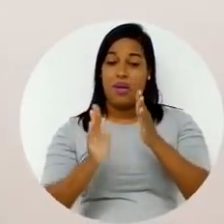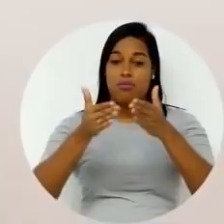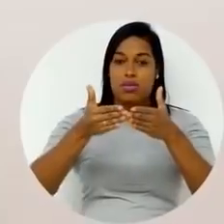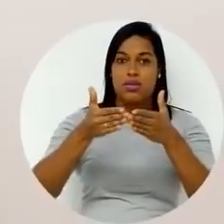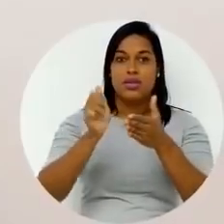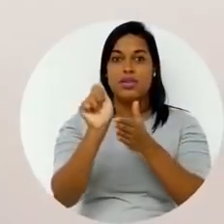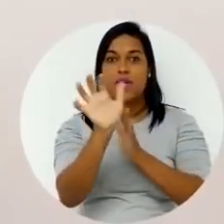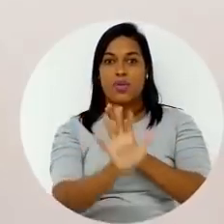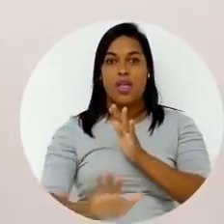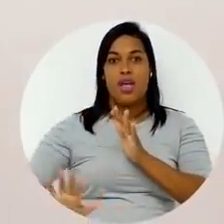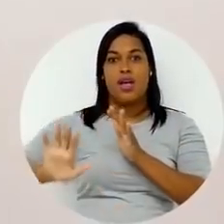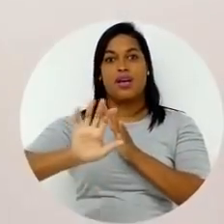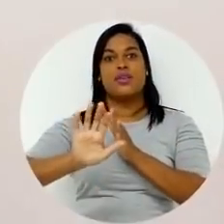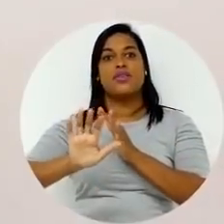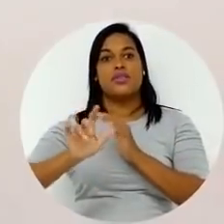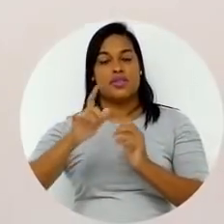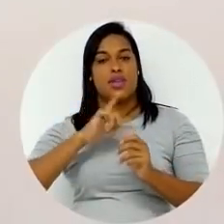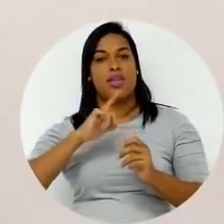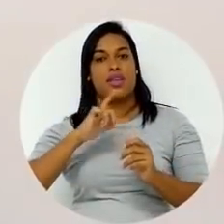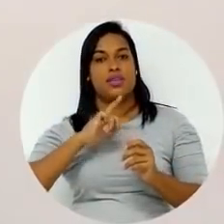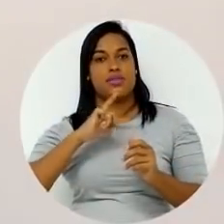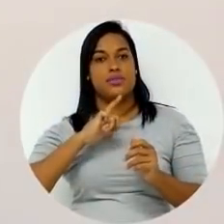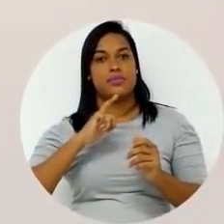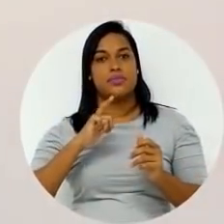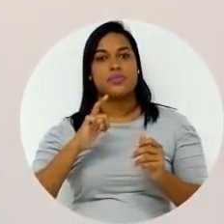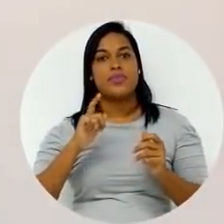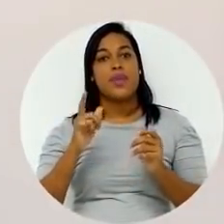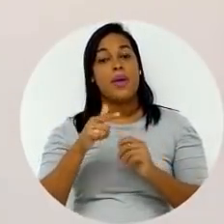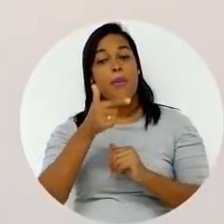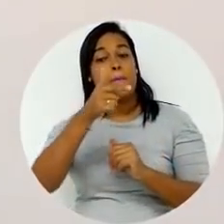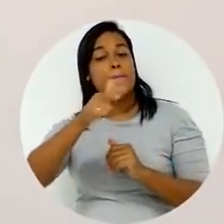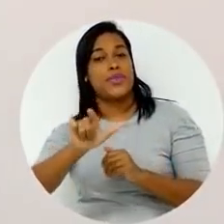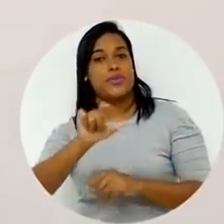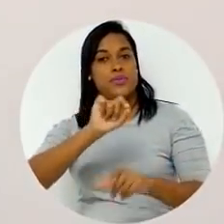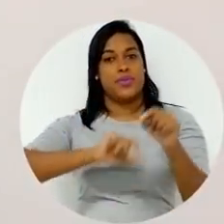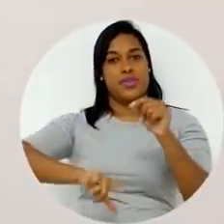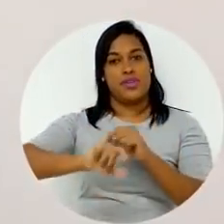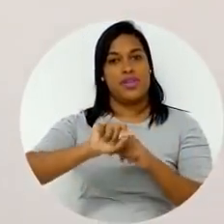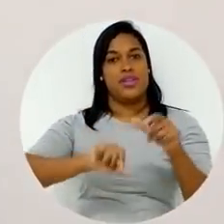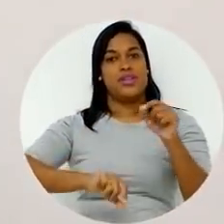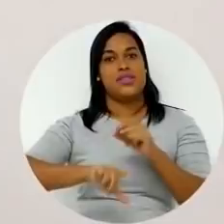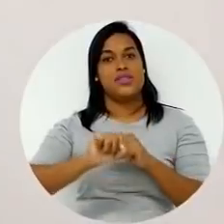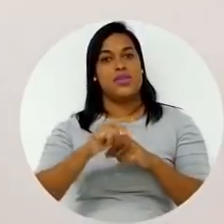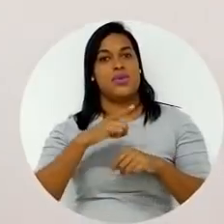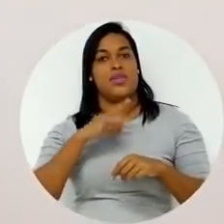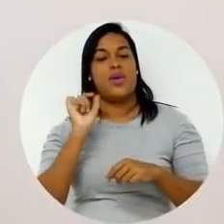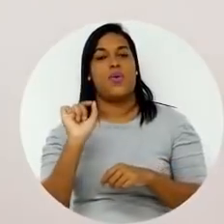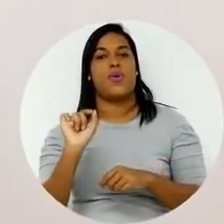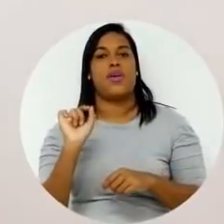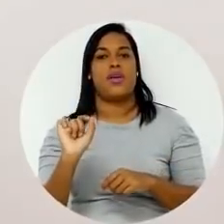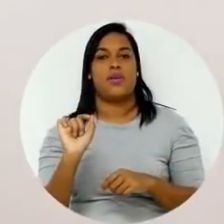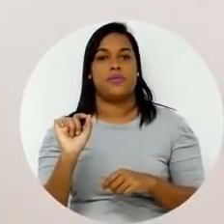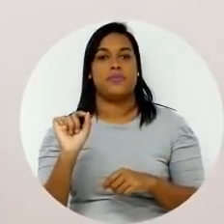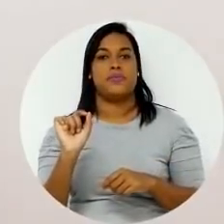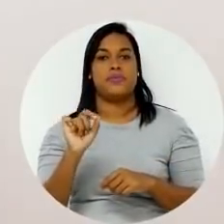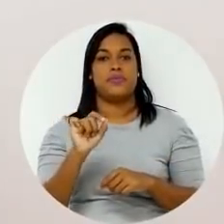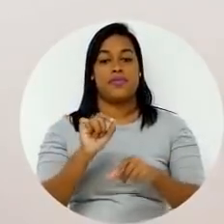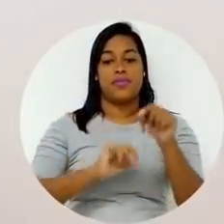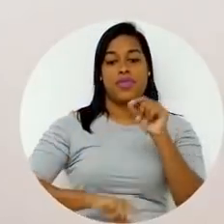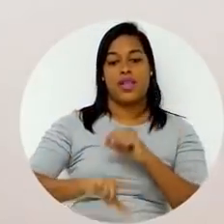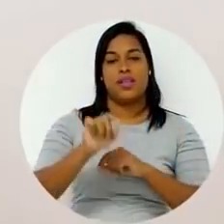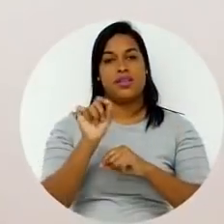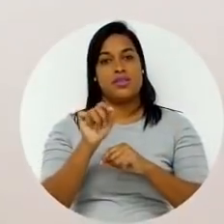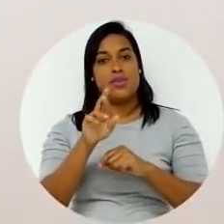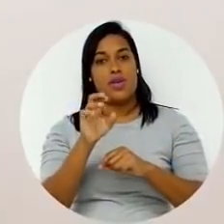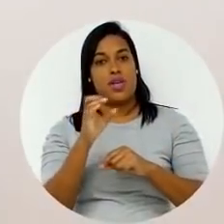de fornecer candidatos para a próxima etapa, para o próximo processo, que vem a ser o processo de